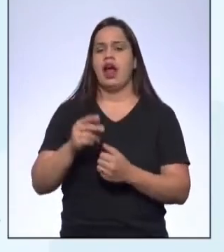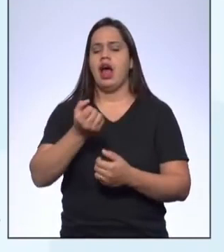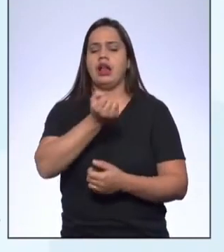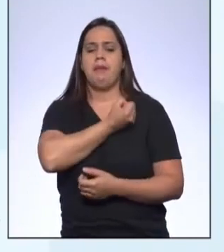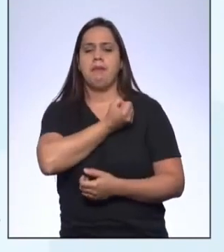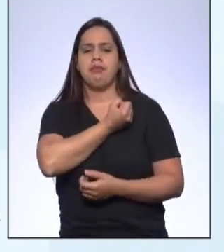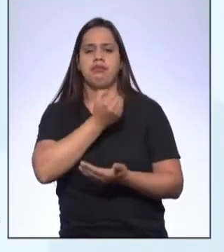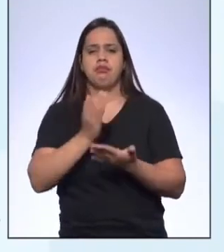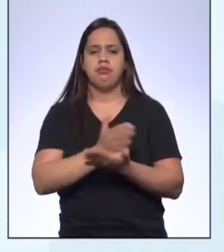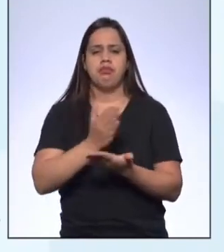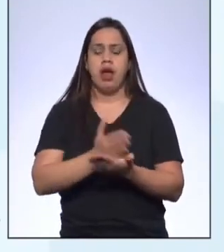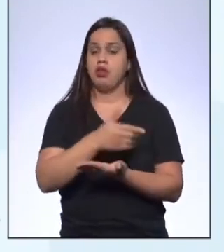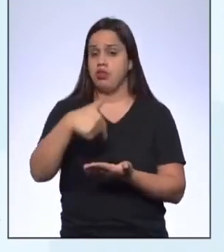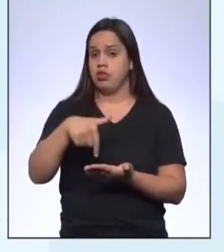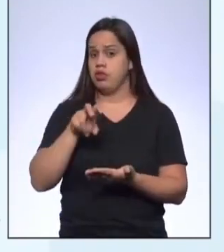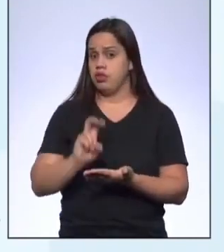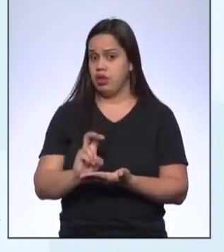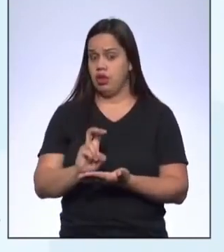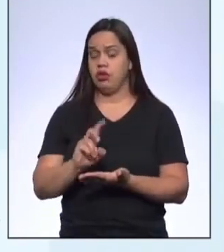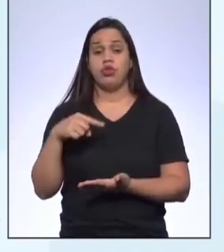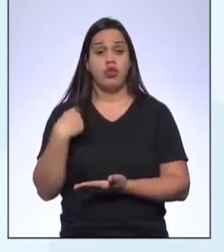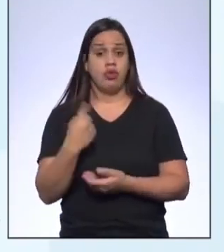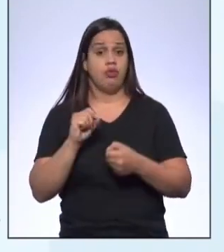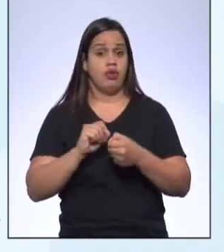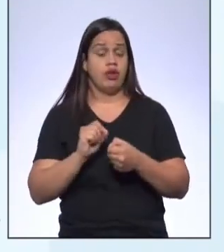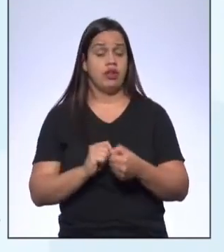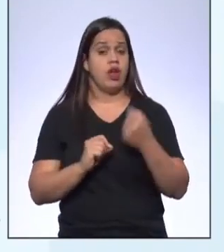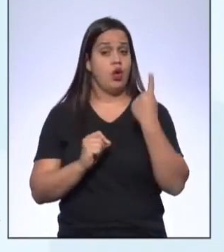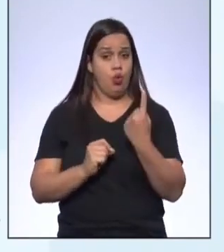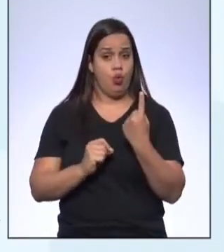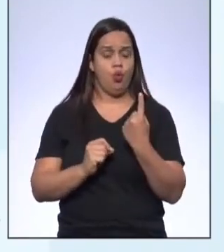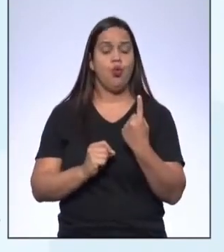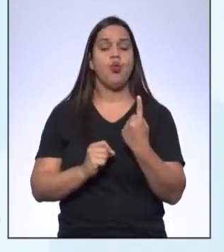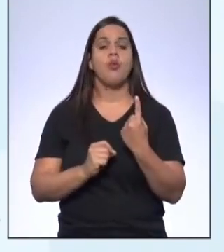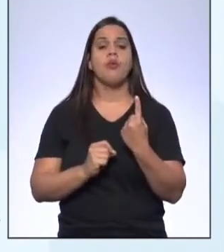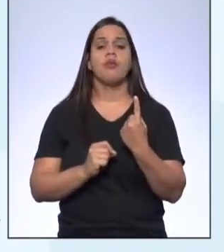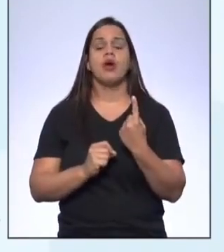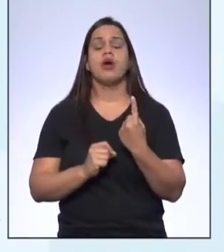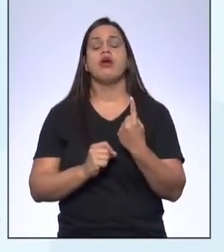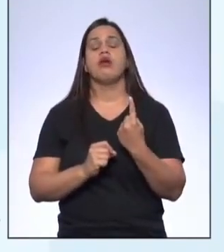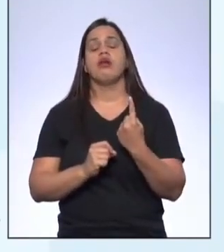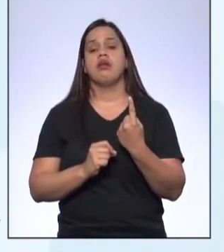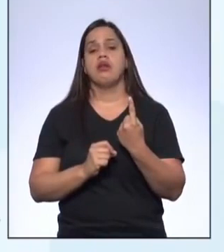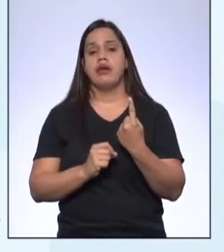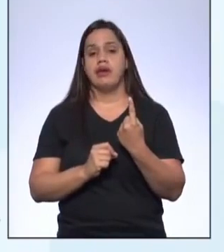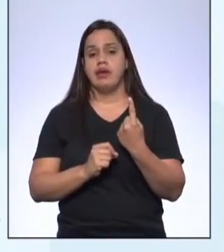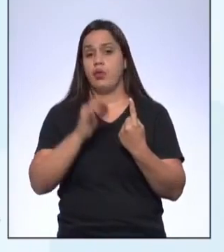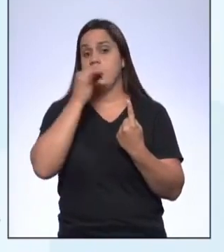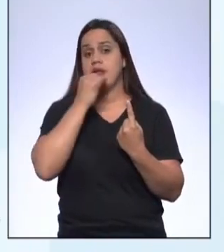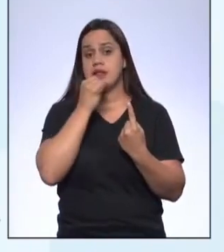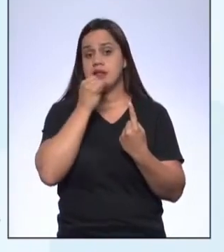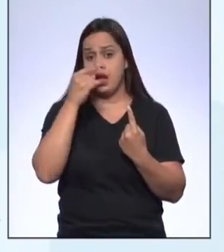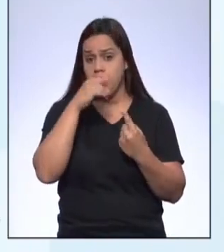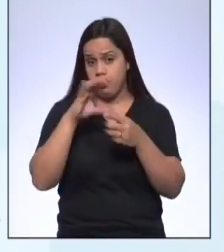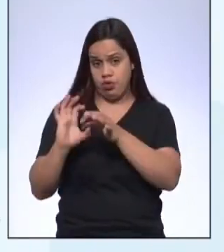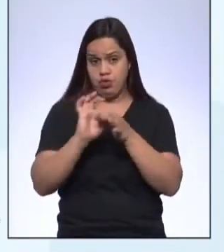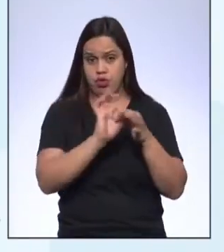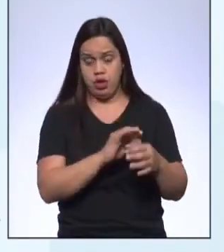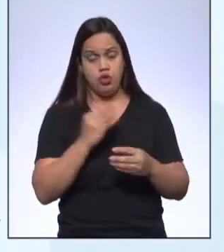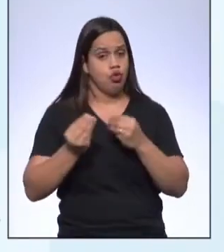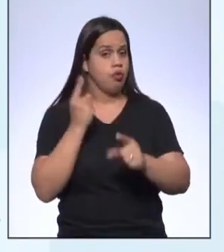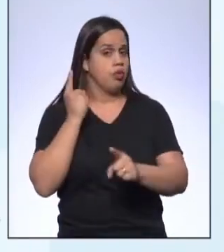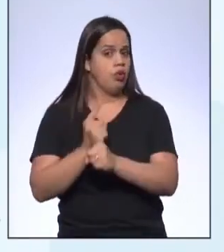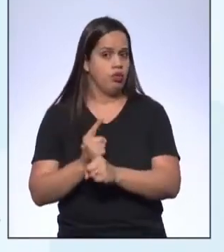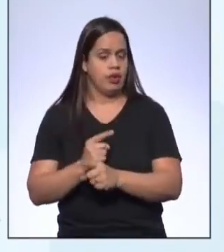página 75, né? Nós vamos fazer apenas uma observação desse contexto, de como nós podemos encontrar. Eu posso olhar